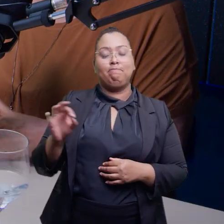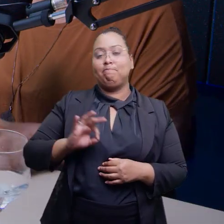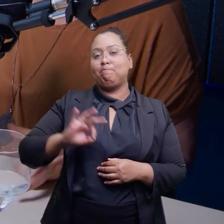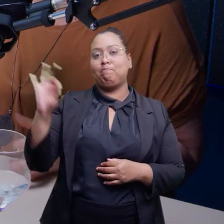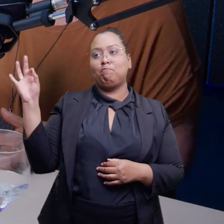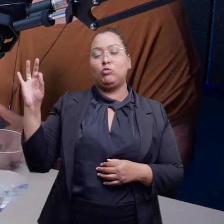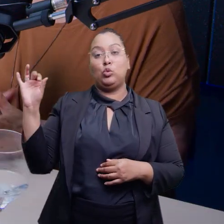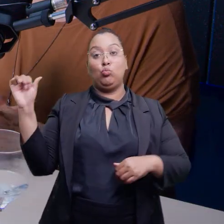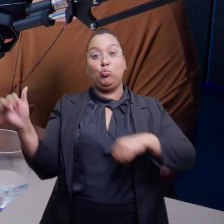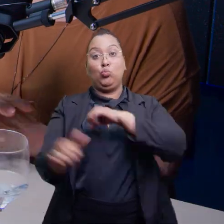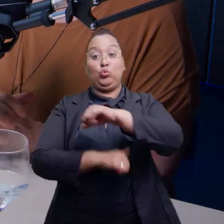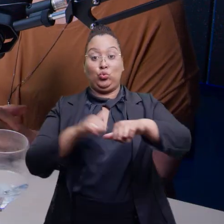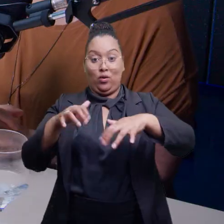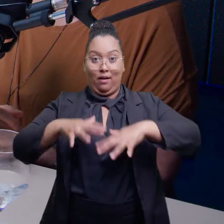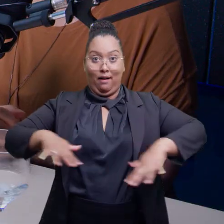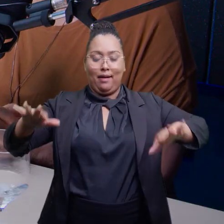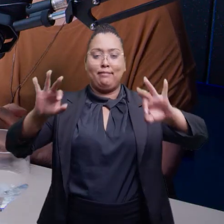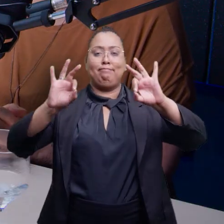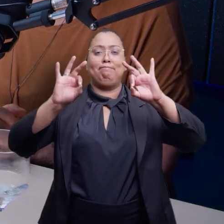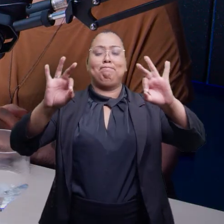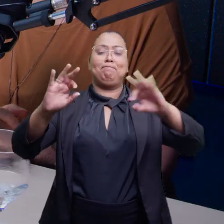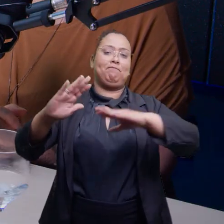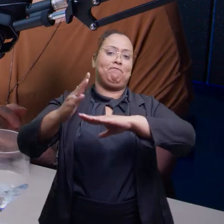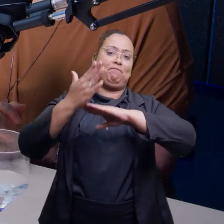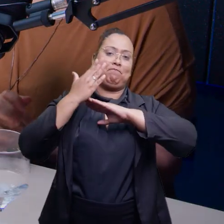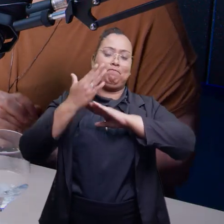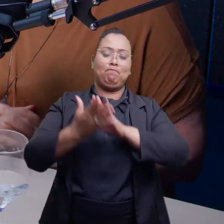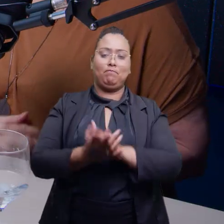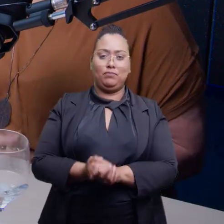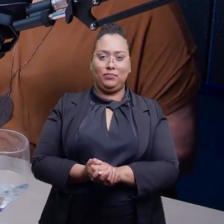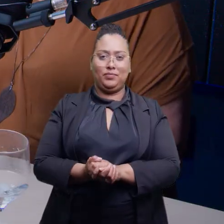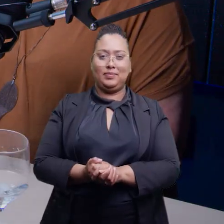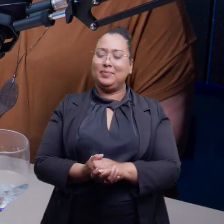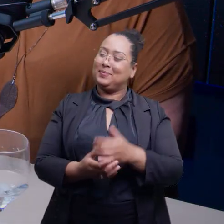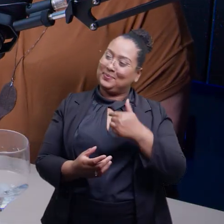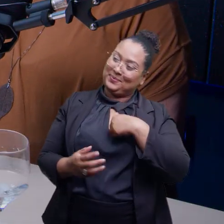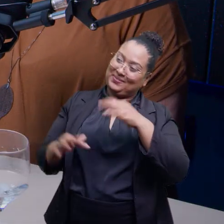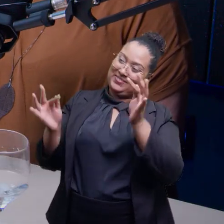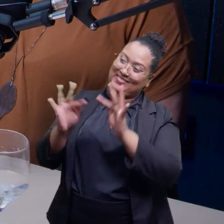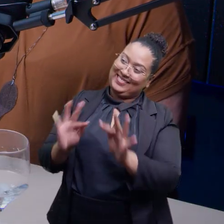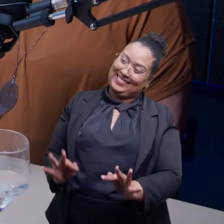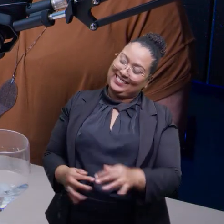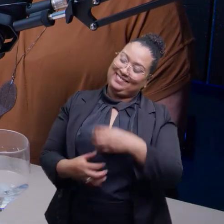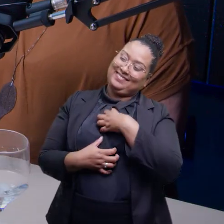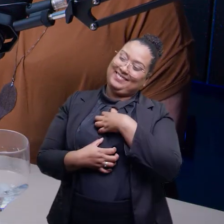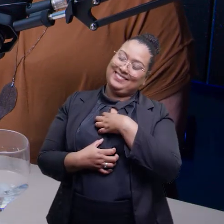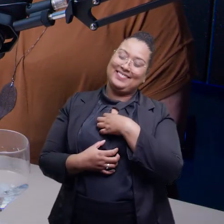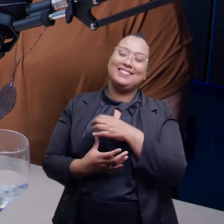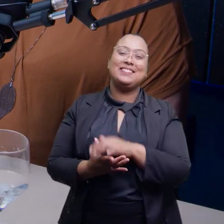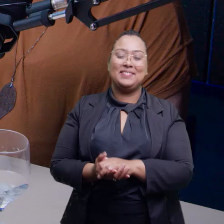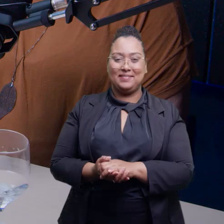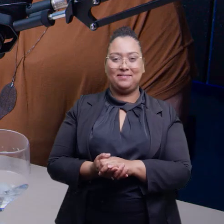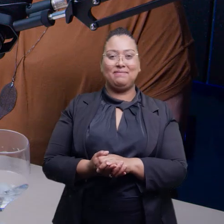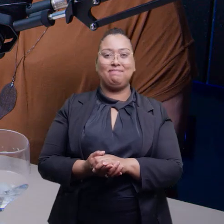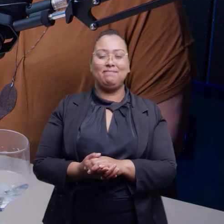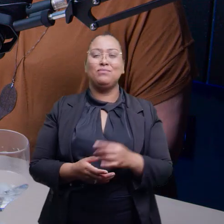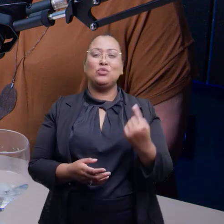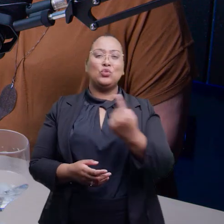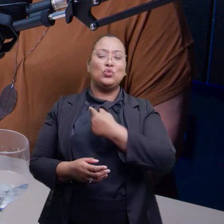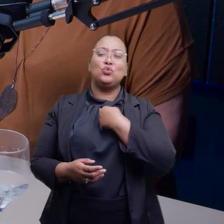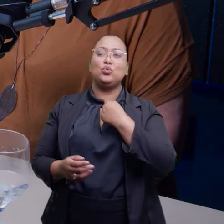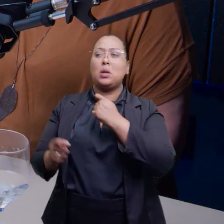essa reorganização institucional, ajudou muito. Ai, fico feliz. A gente acompanha muito, né? A gente faz